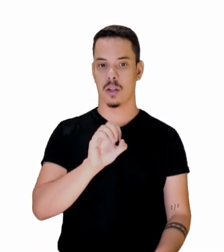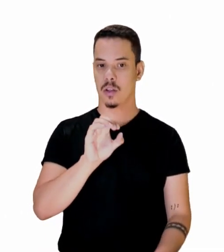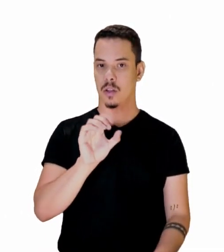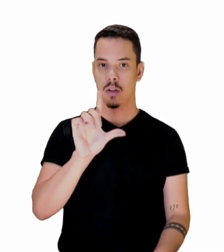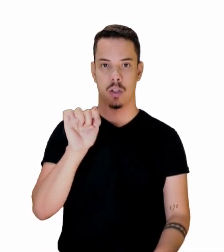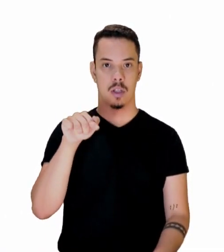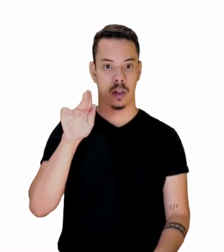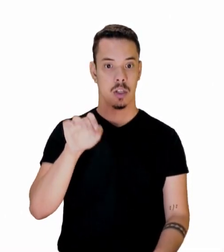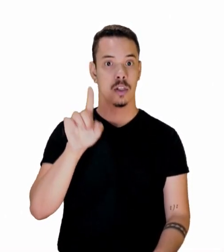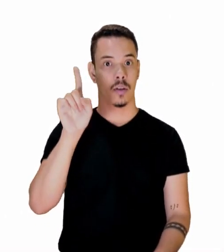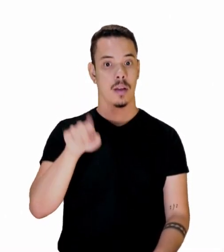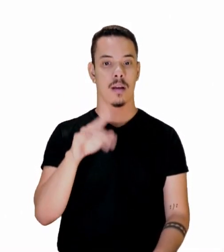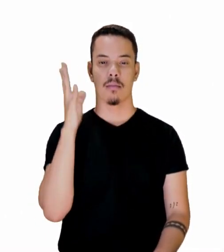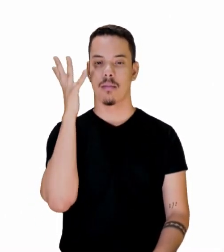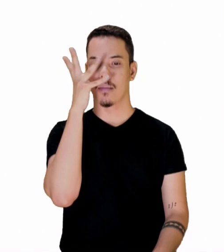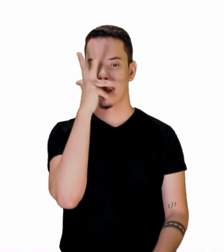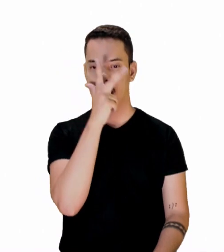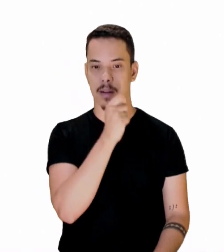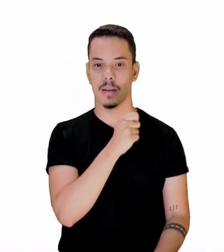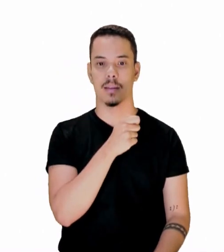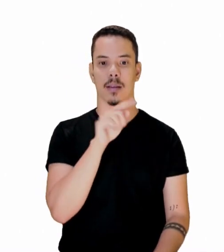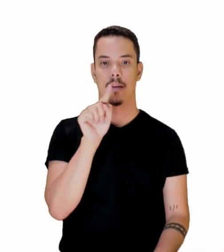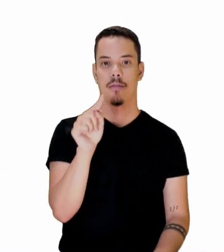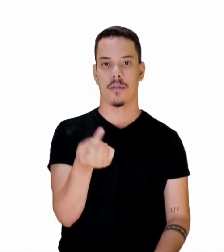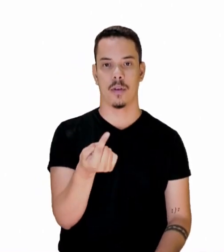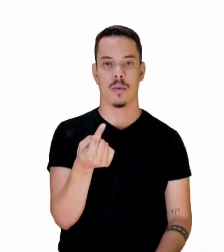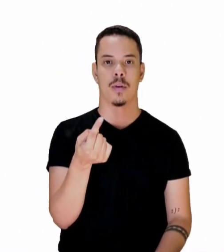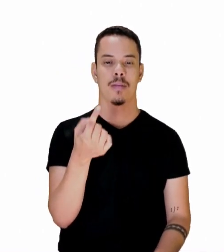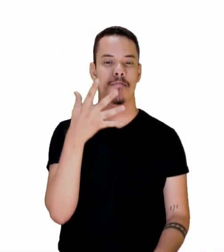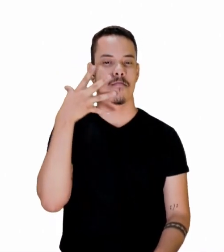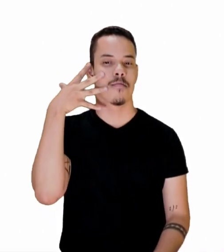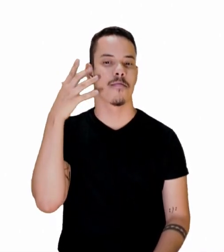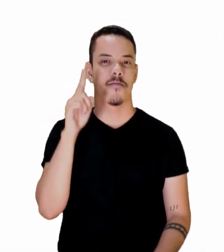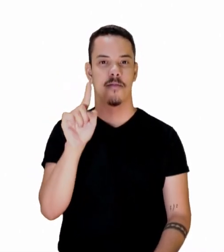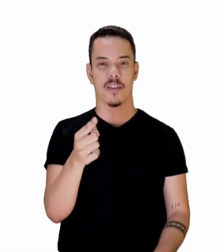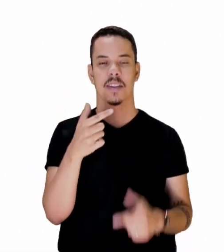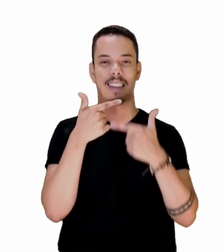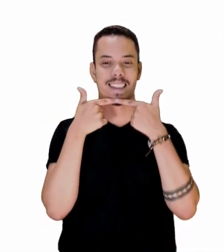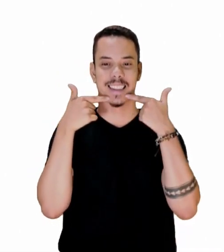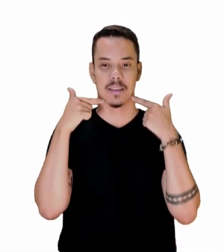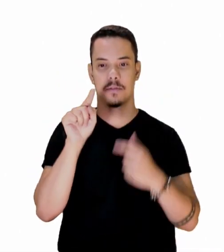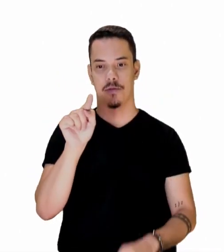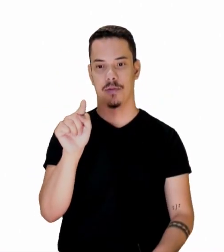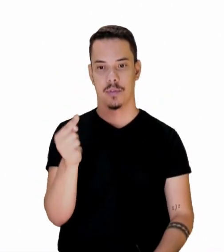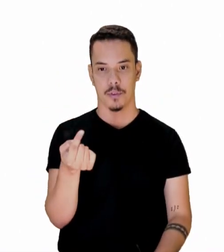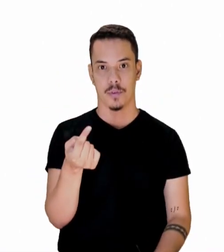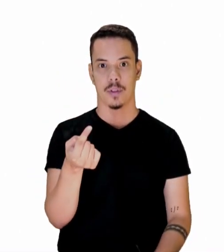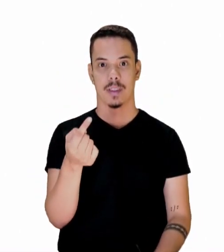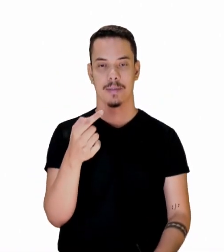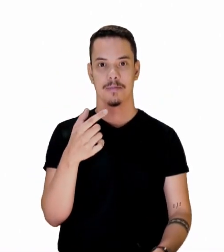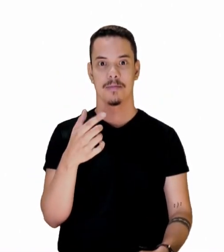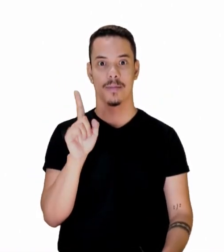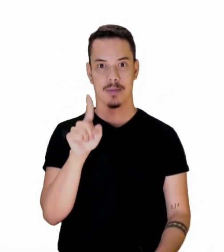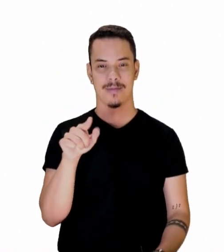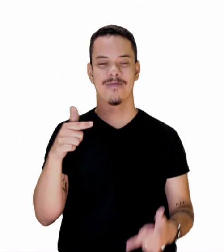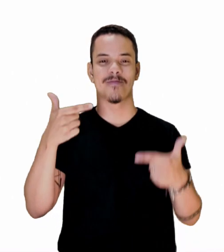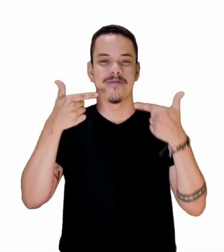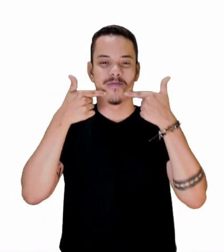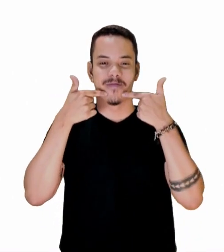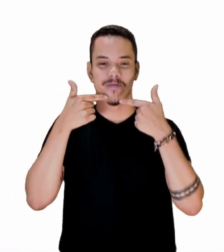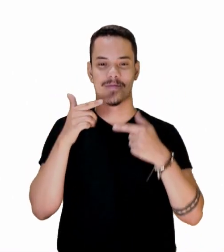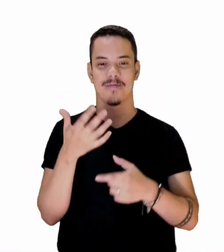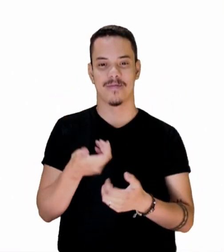linda, meiga, sorridente, simpática. Então aqui não aparece nenhuma conjunção. Mas aqui no